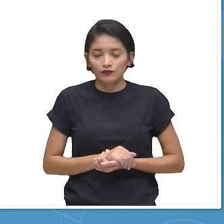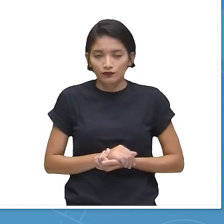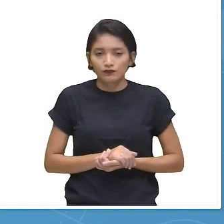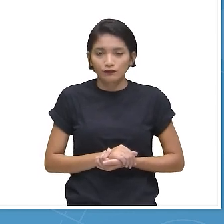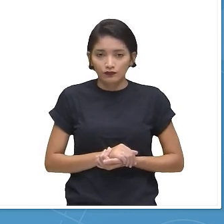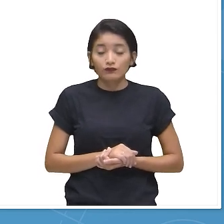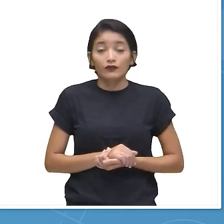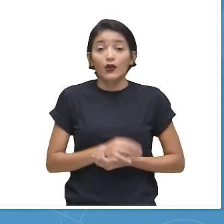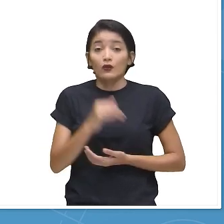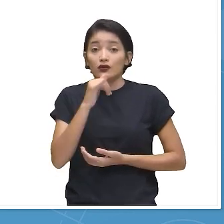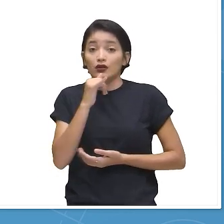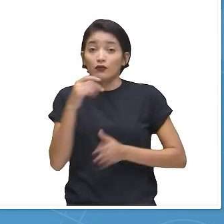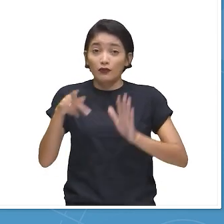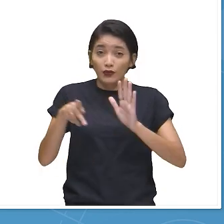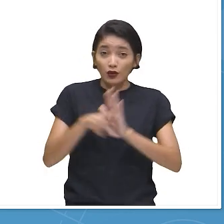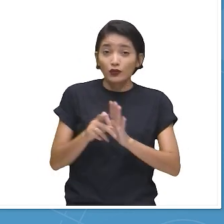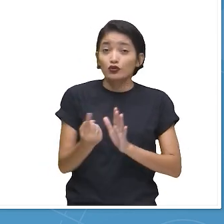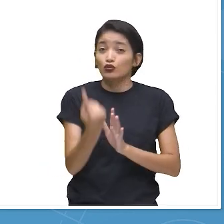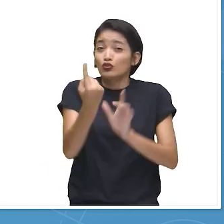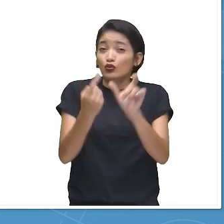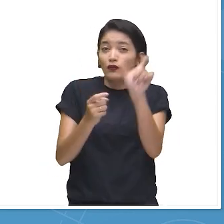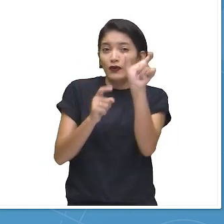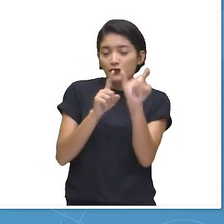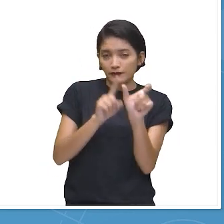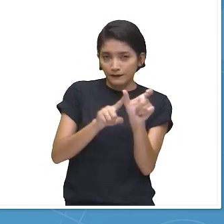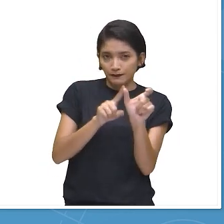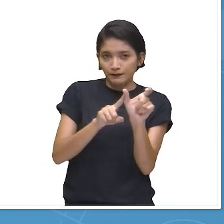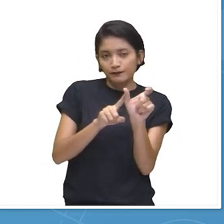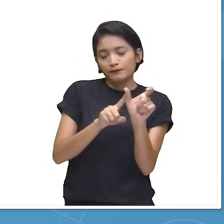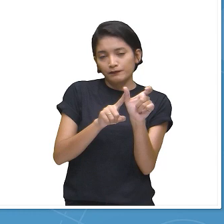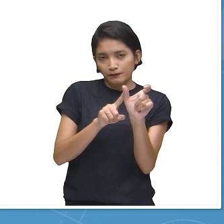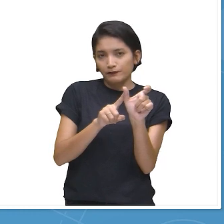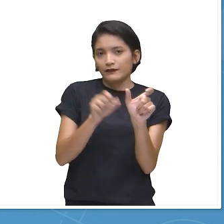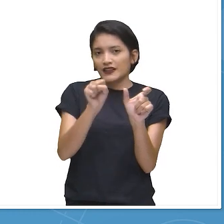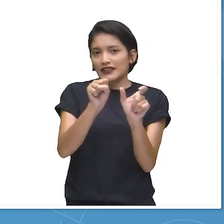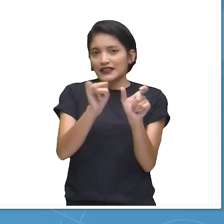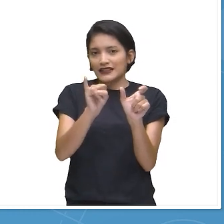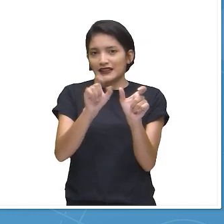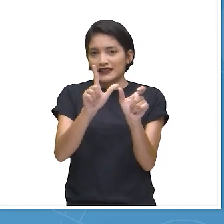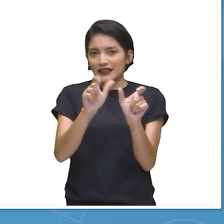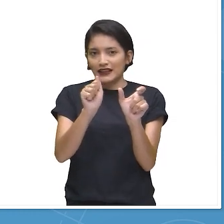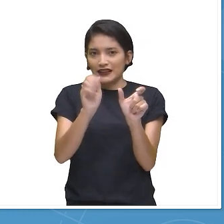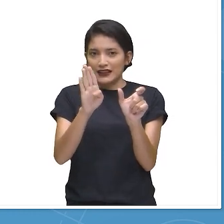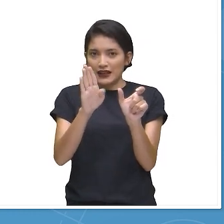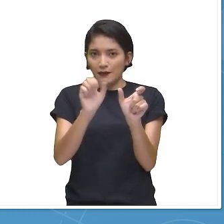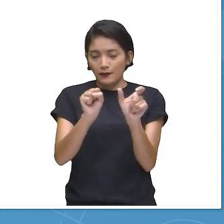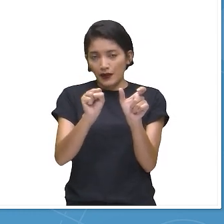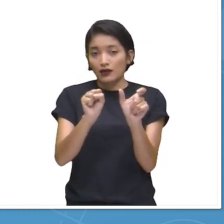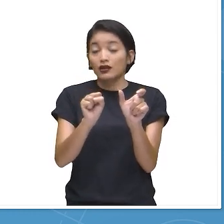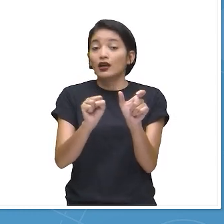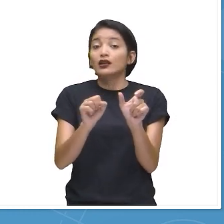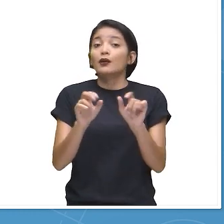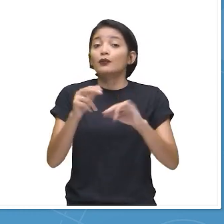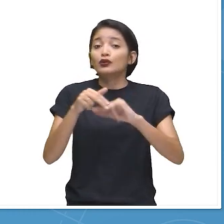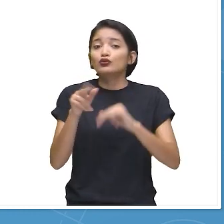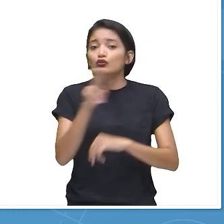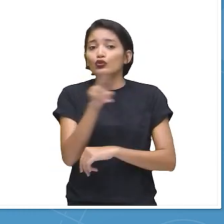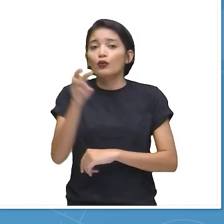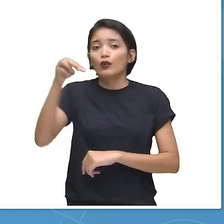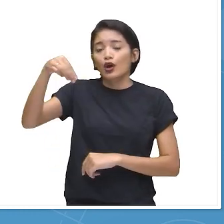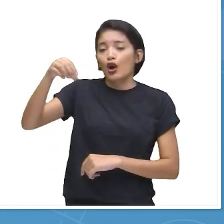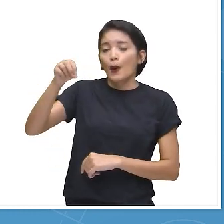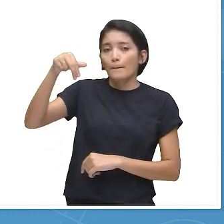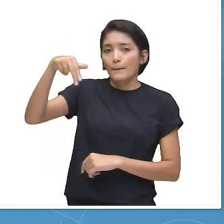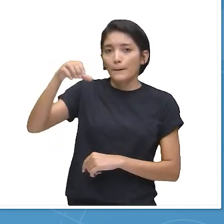São exemplos de palavras constituídas por uma só sílaba. Então, ela é chamada de monossílaba,